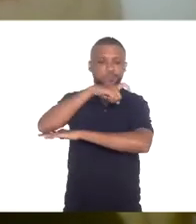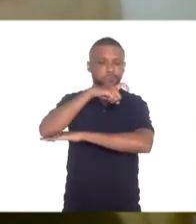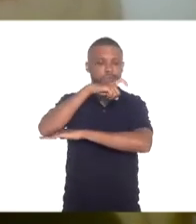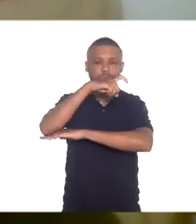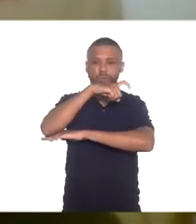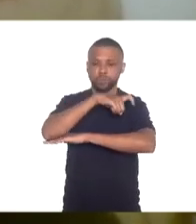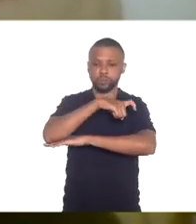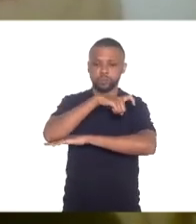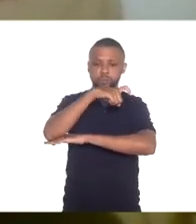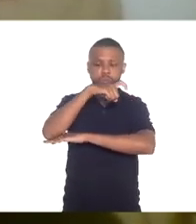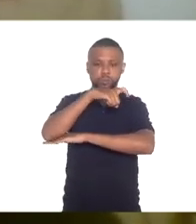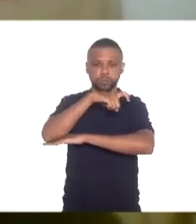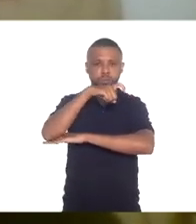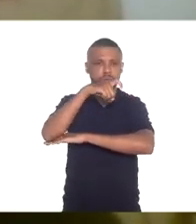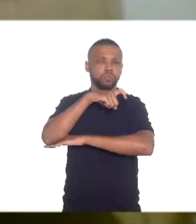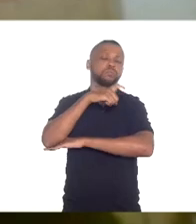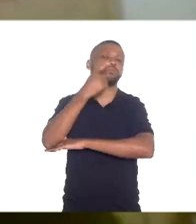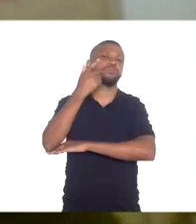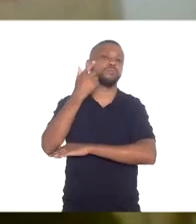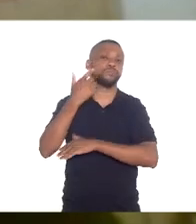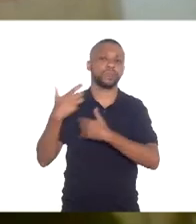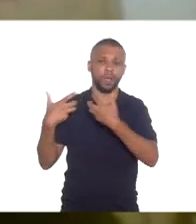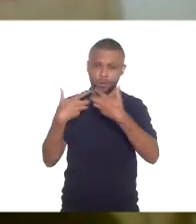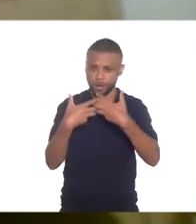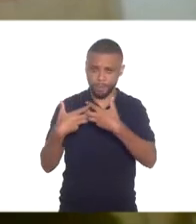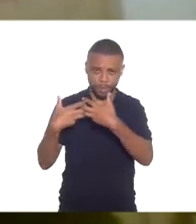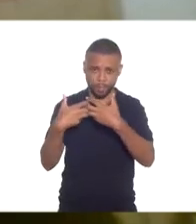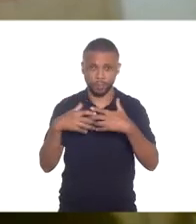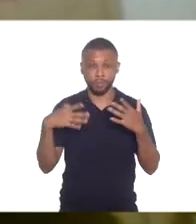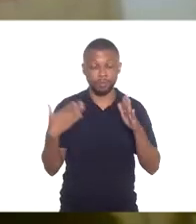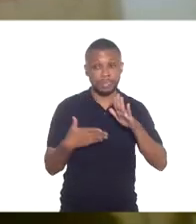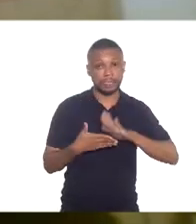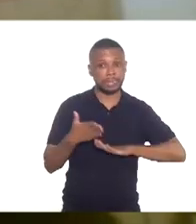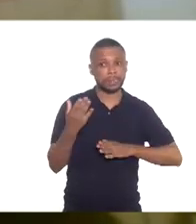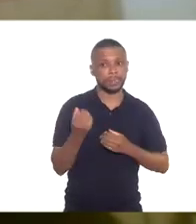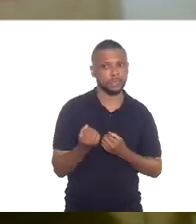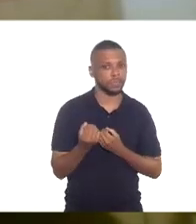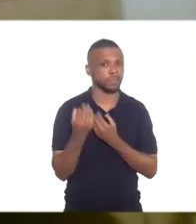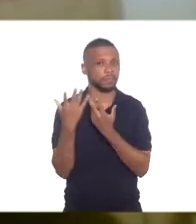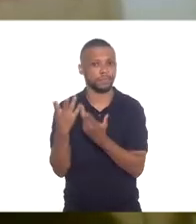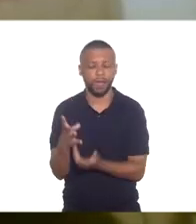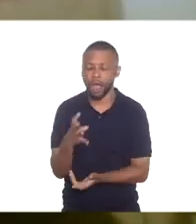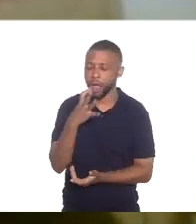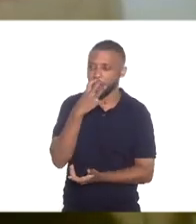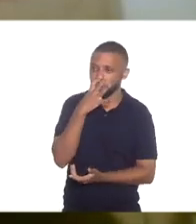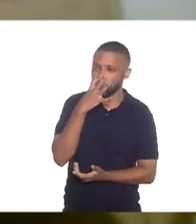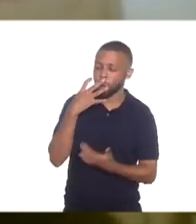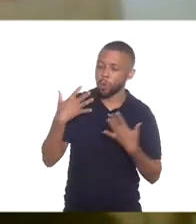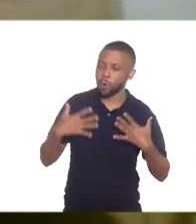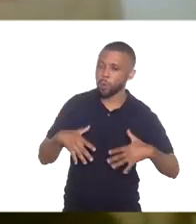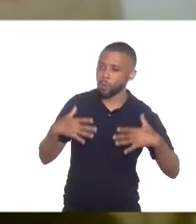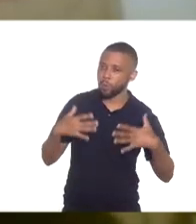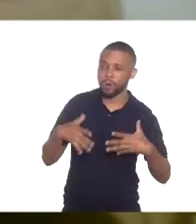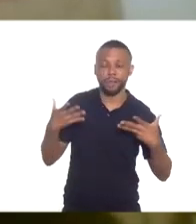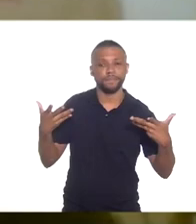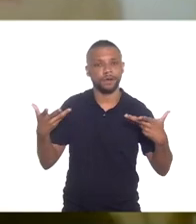Então, nessa viagem que eu tive, a tônica foi muito a eficiência em